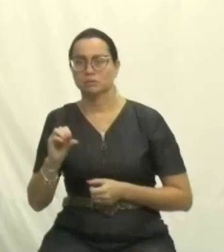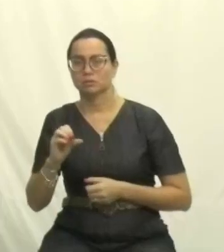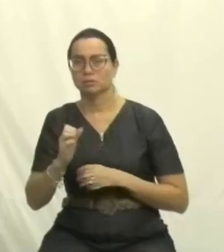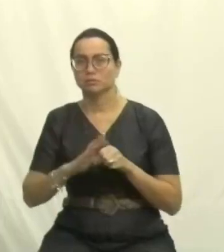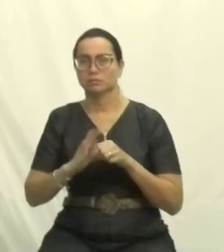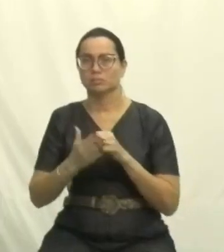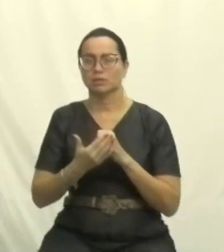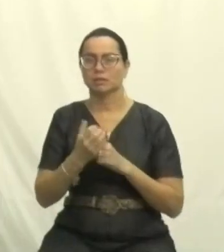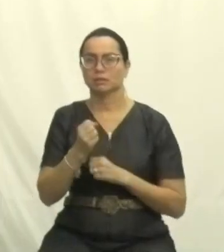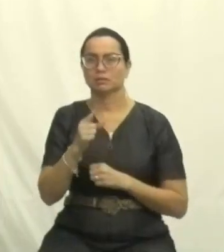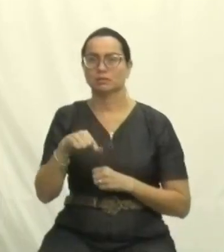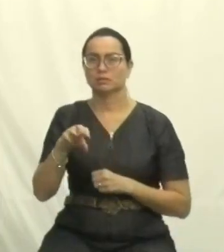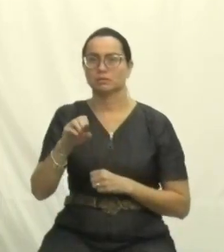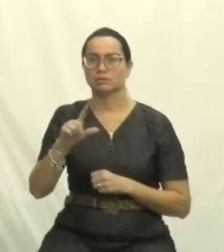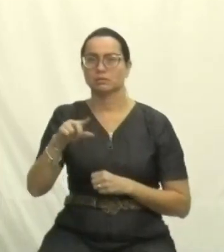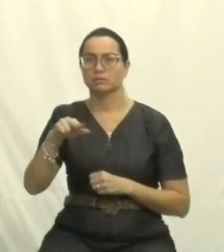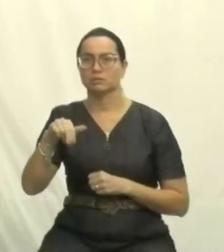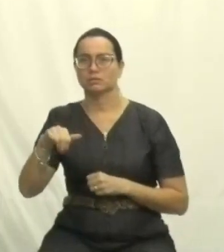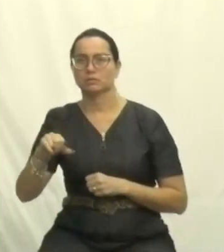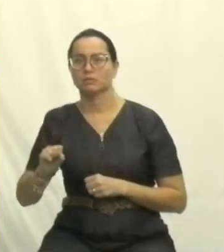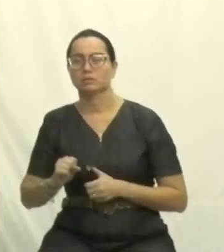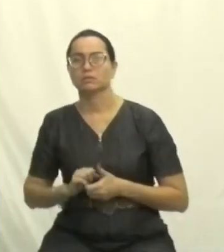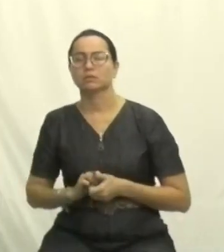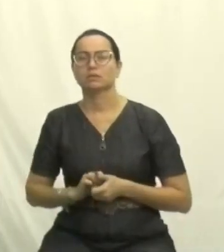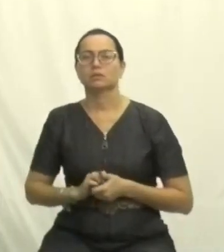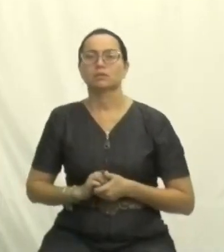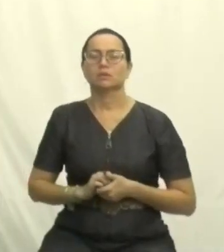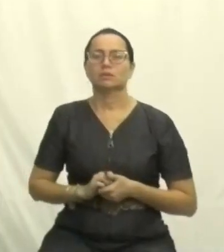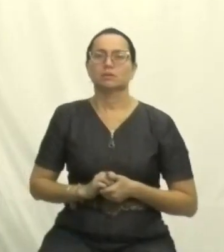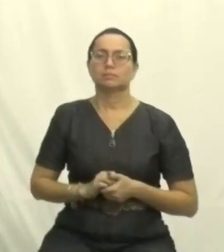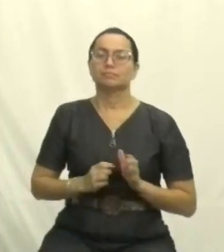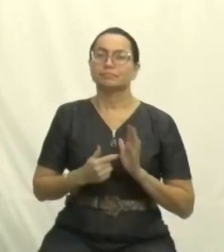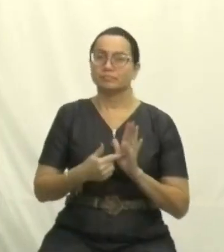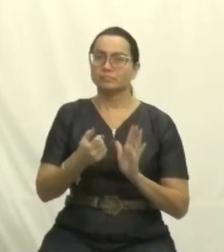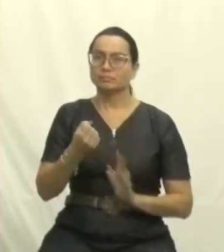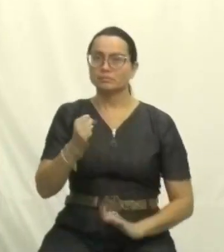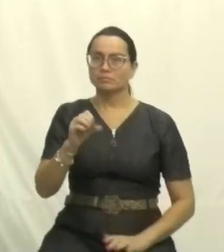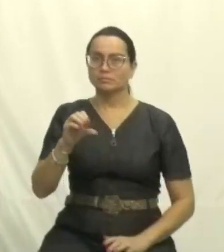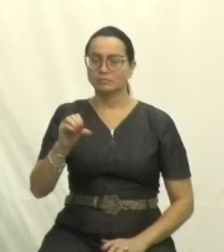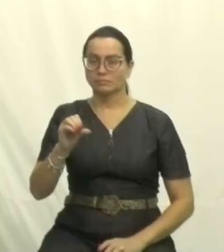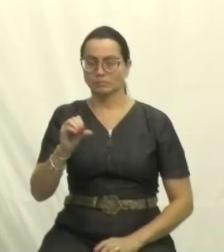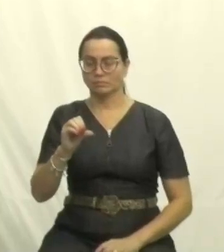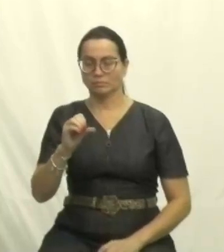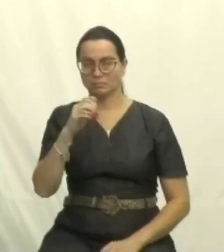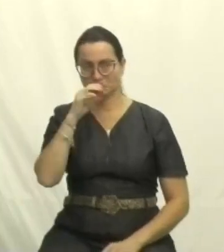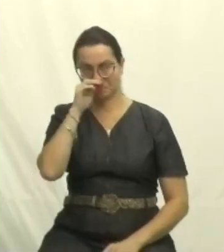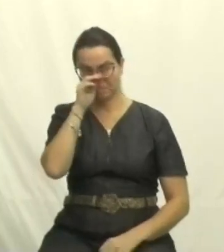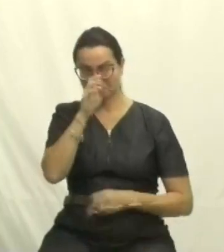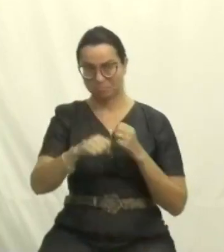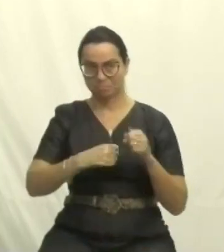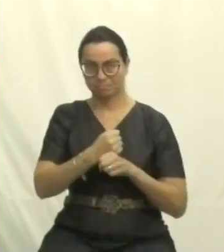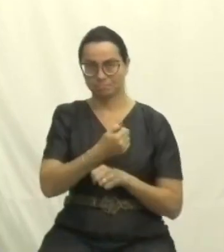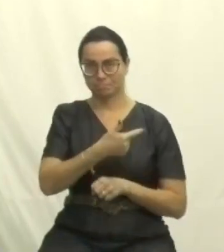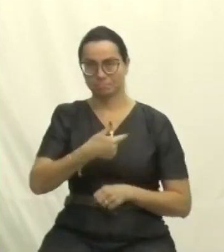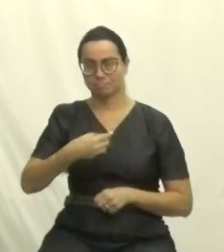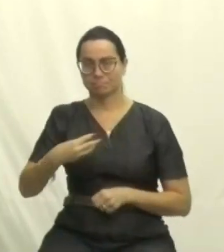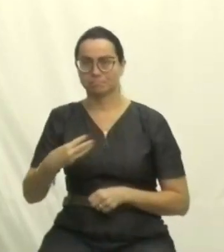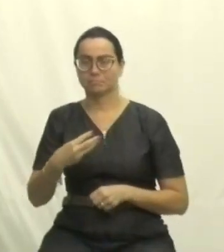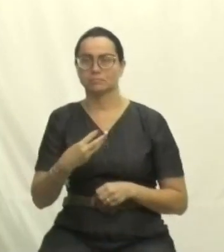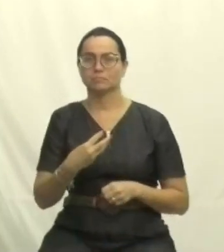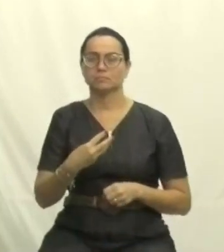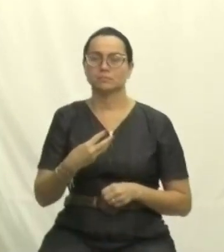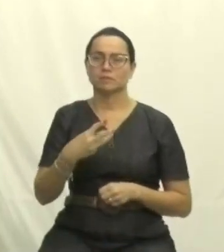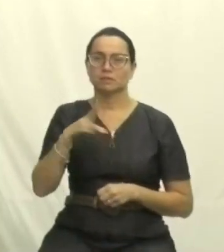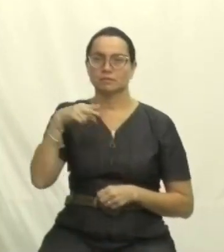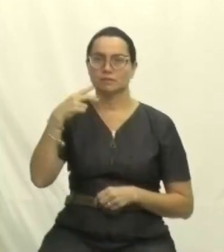São Luís. Indicação 89/2023, autor José Paulo Ferrarese. Limpeza e roçada nas